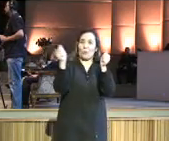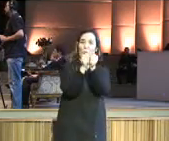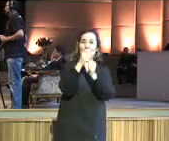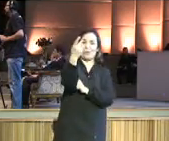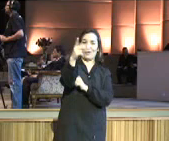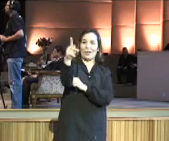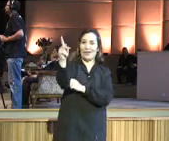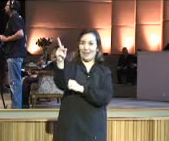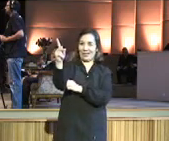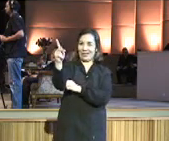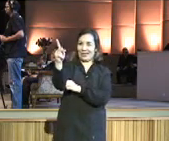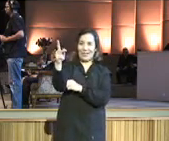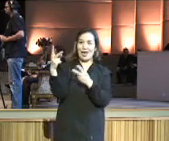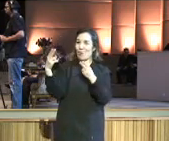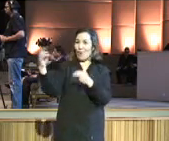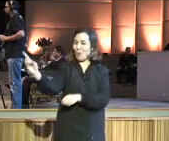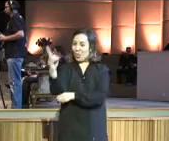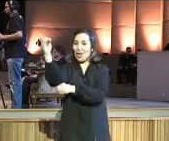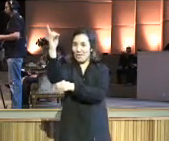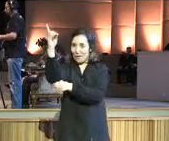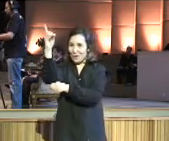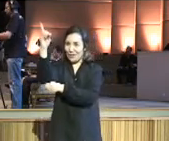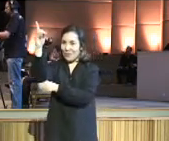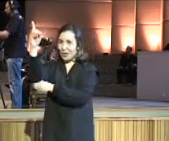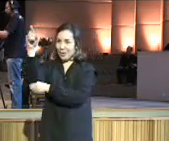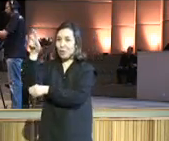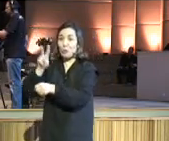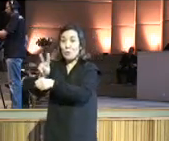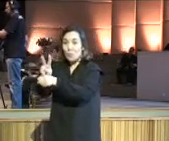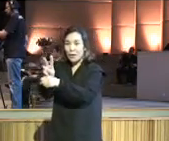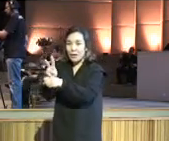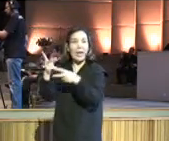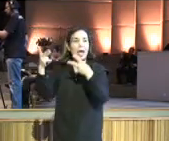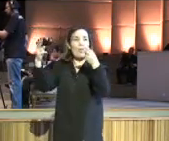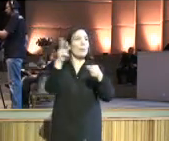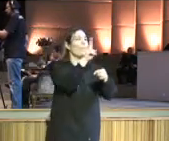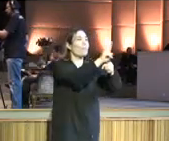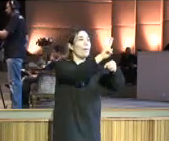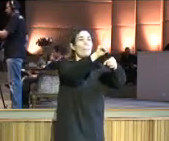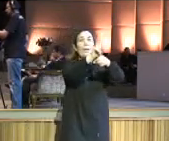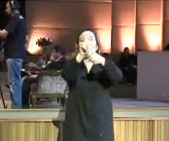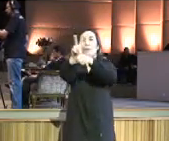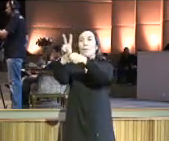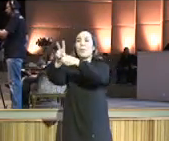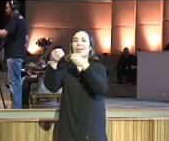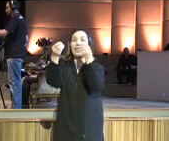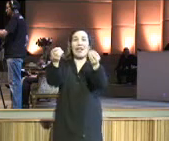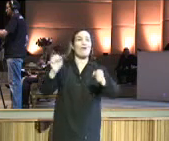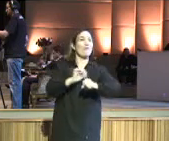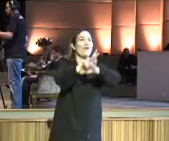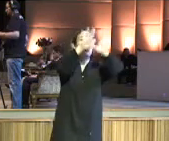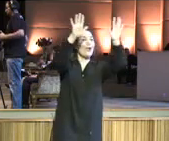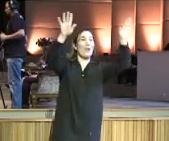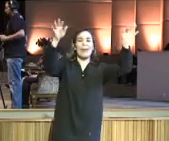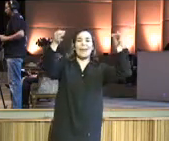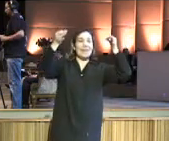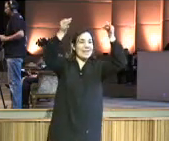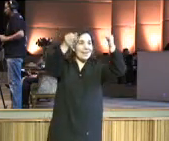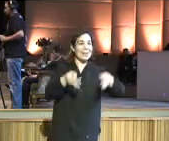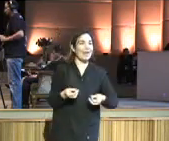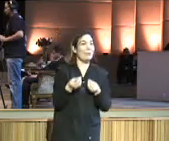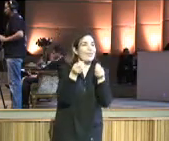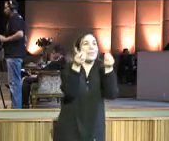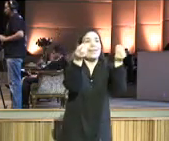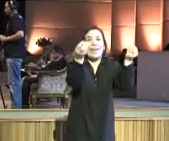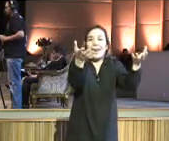compromisso, de que Ele seria o nosso escudo, que Ele seria a nossa glória, que Ele seria a nossa certeza, que